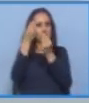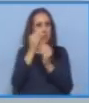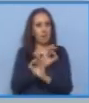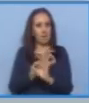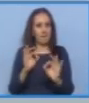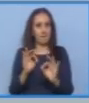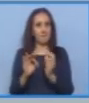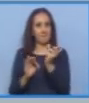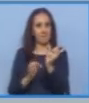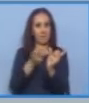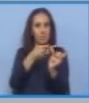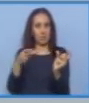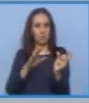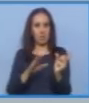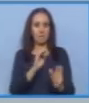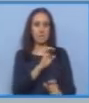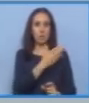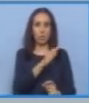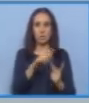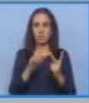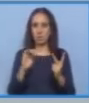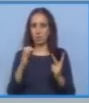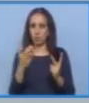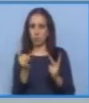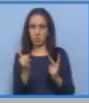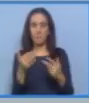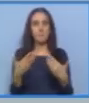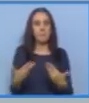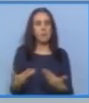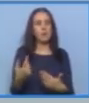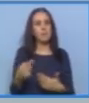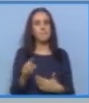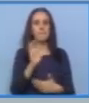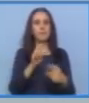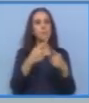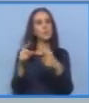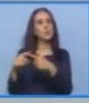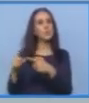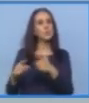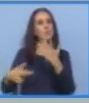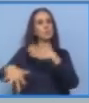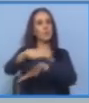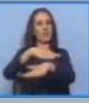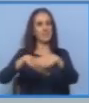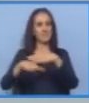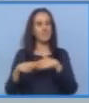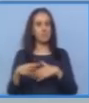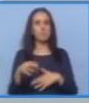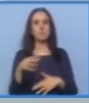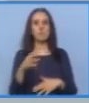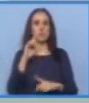expressão que se usava no século XI e XII. Hoje em dia temos outras formas muito populares, não é? Como a